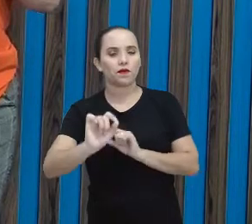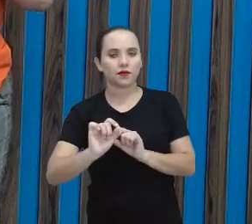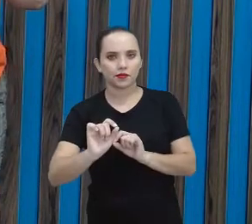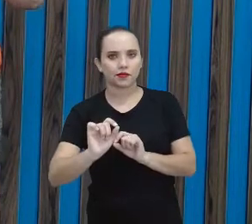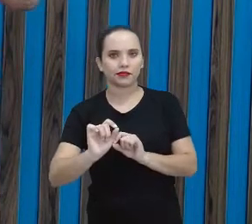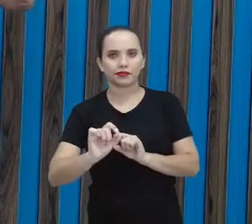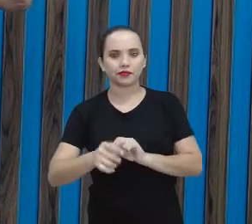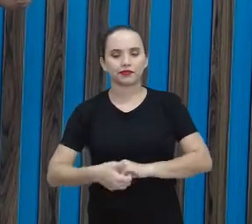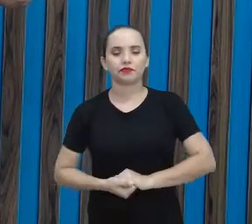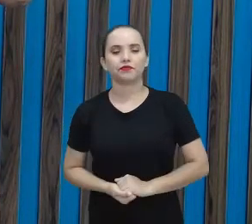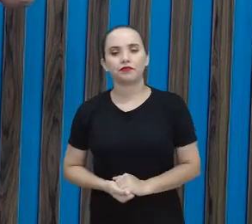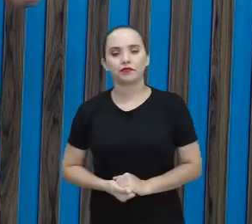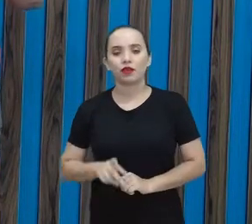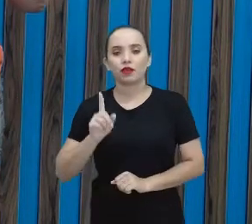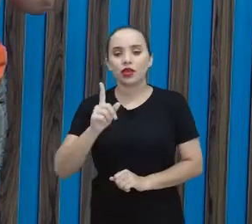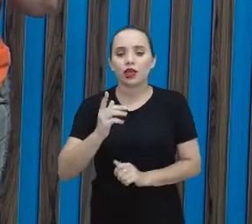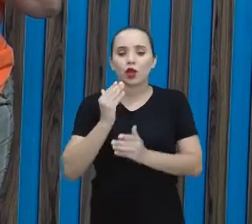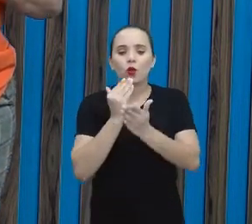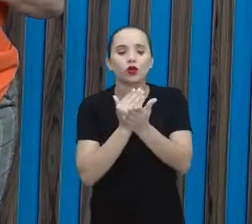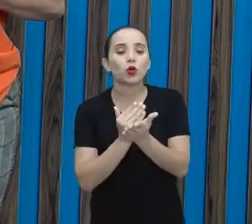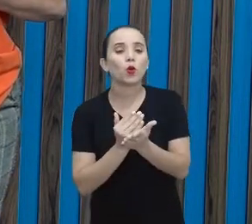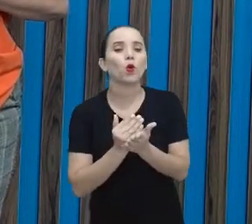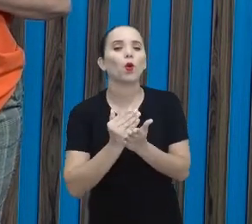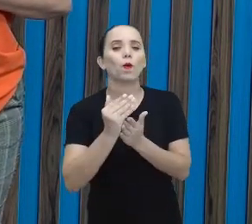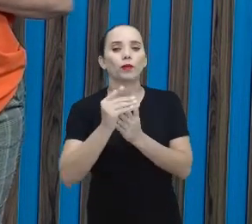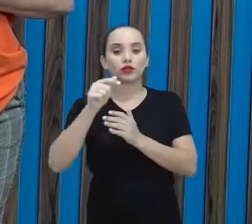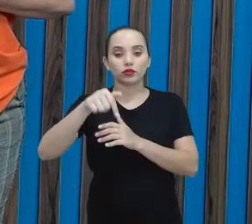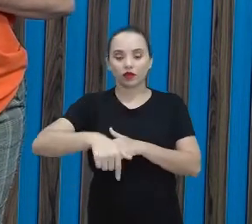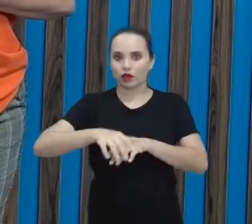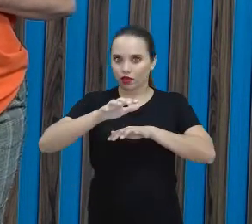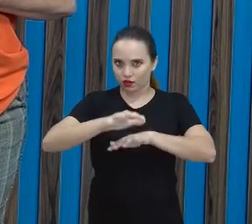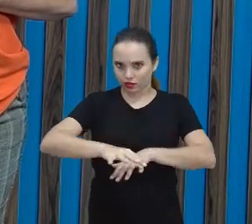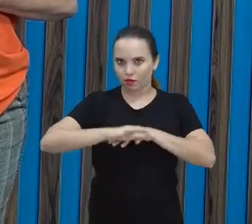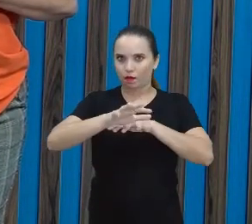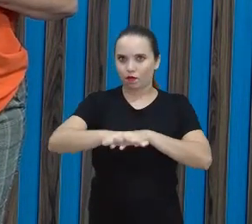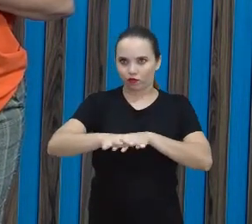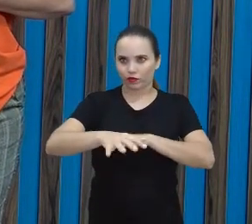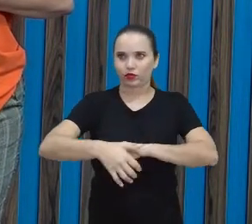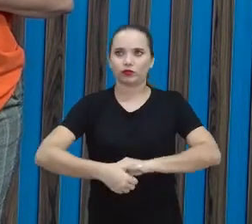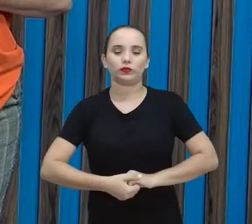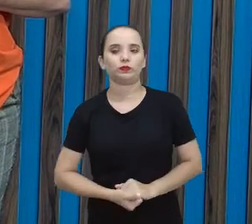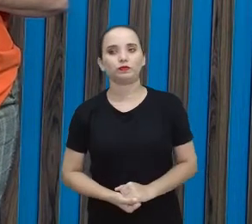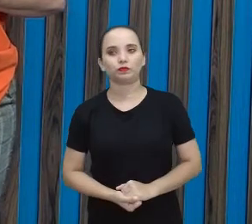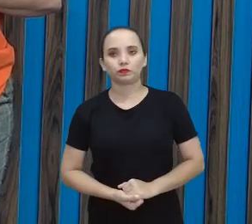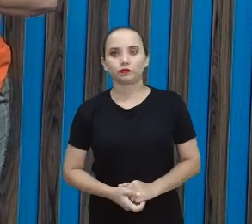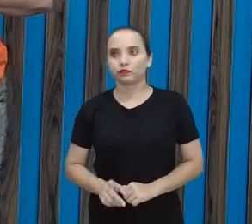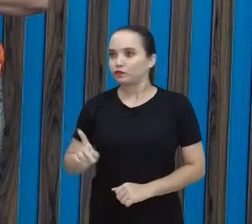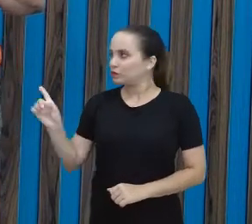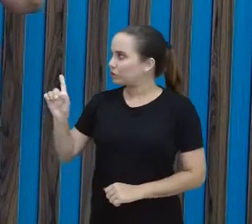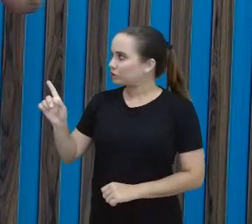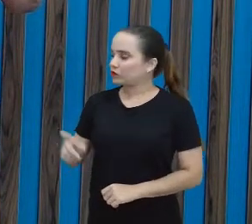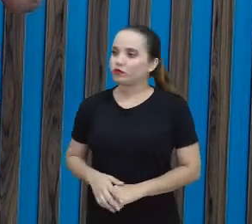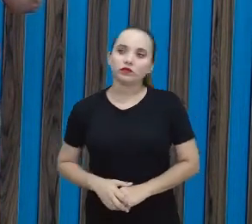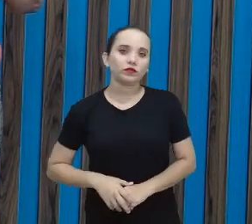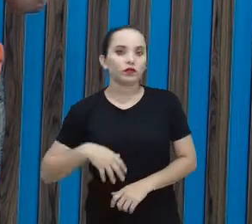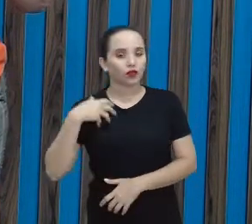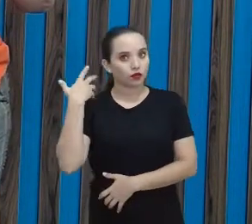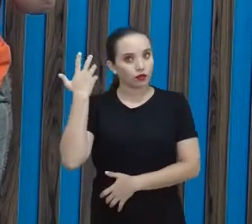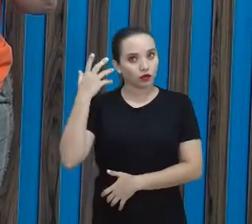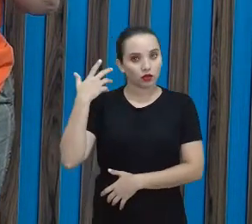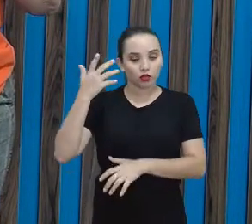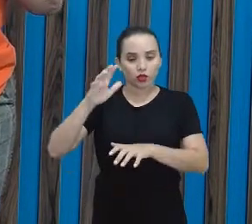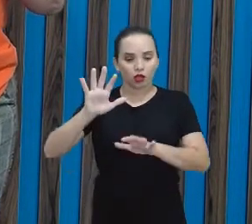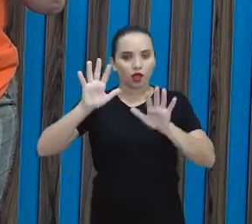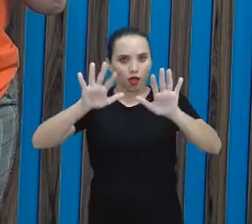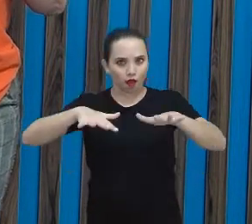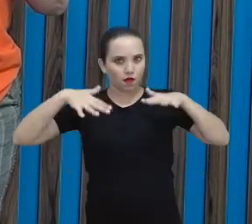que deu o pontapé inicial ao movimento armorial. Esse recital se chamou 3 séculos de